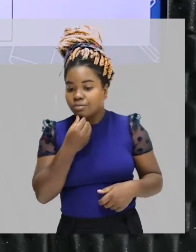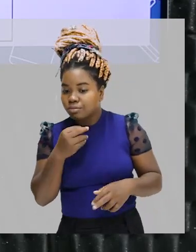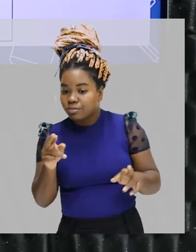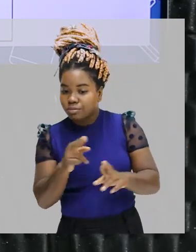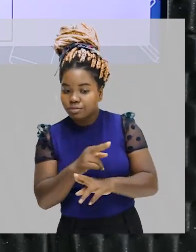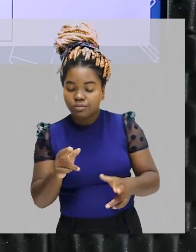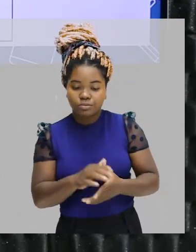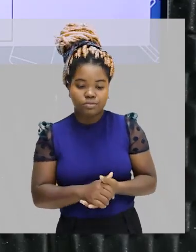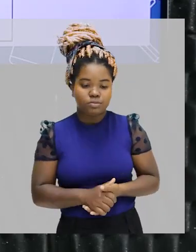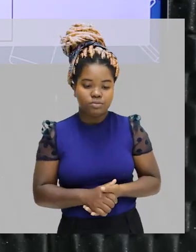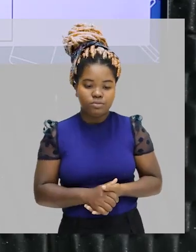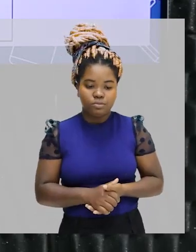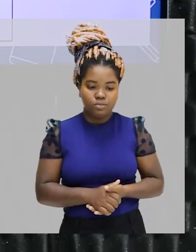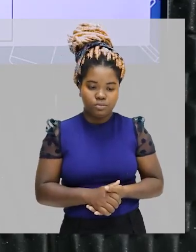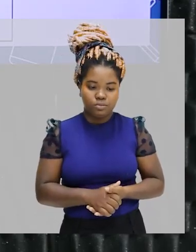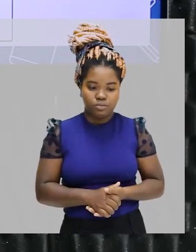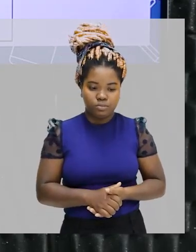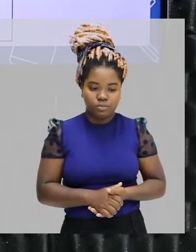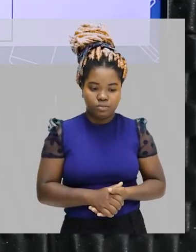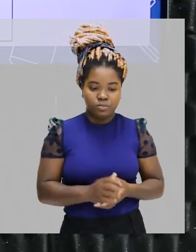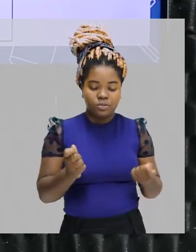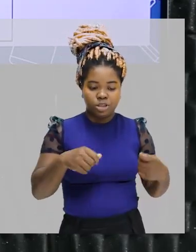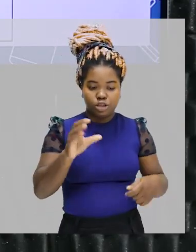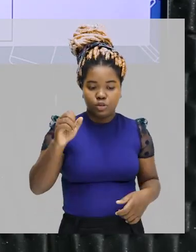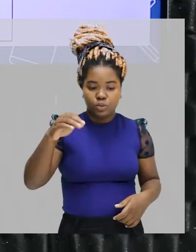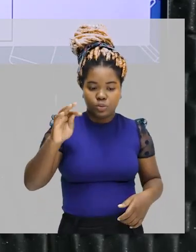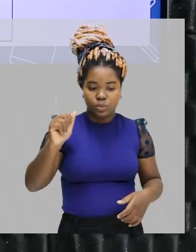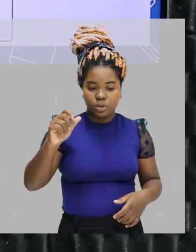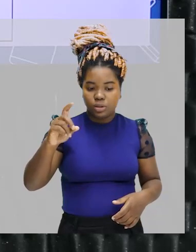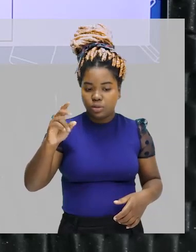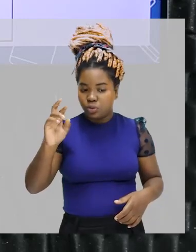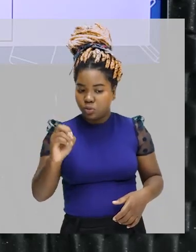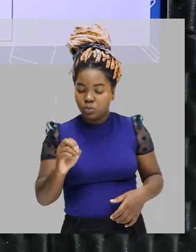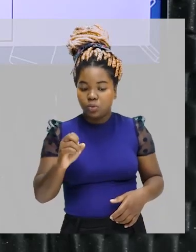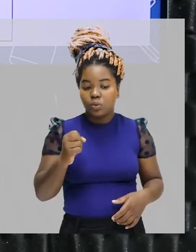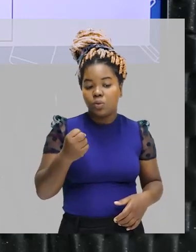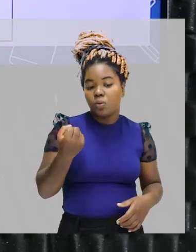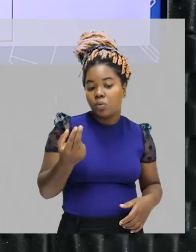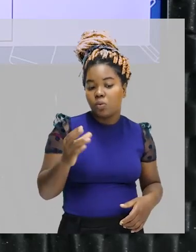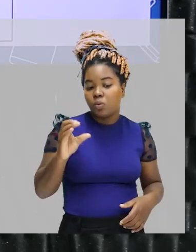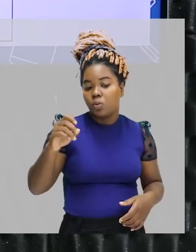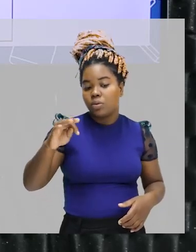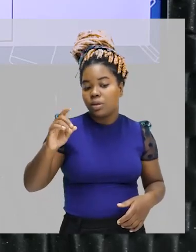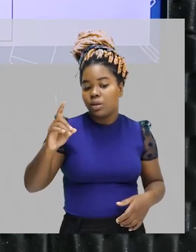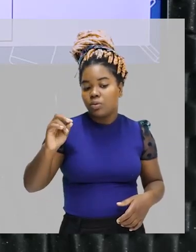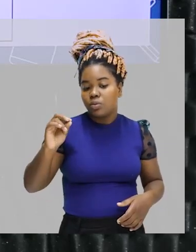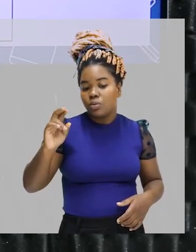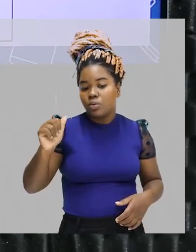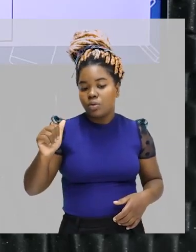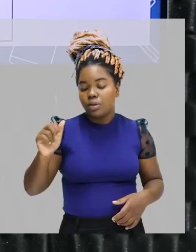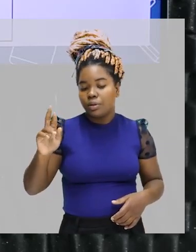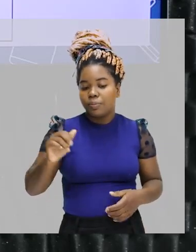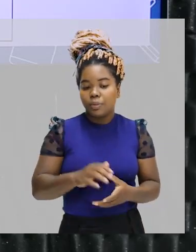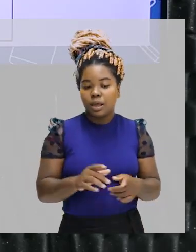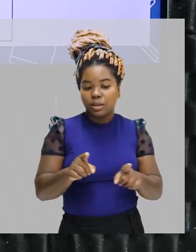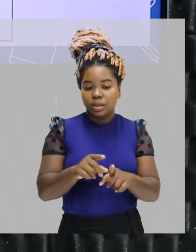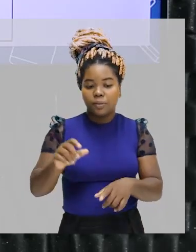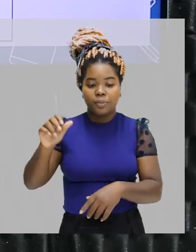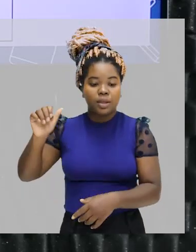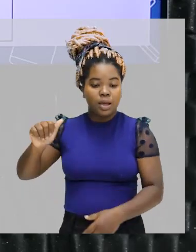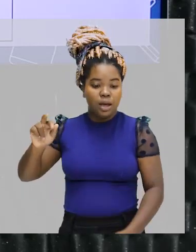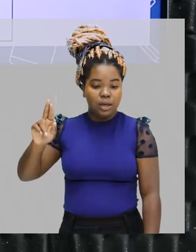feminino. Accountant pode ser um contador ou uma contadora. Architect é o arquiteto